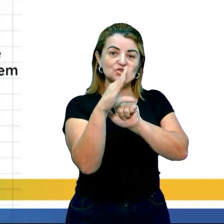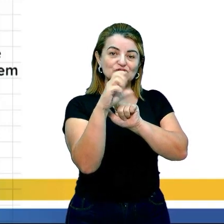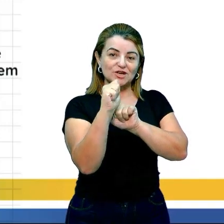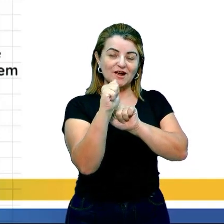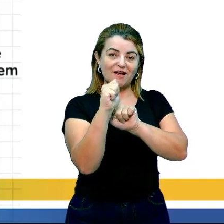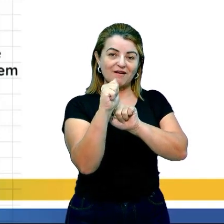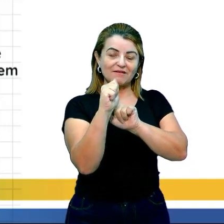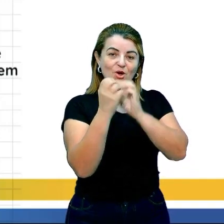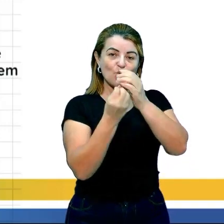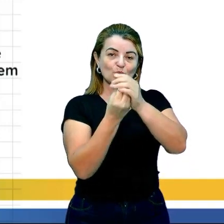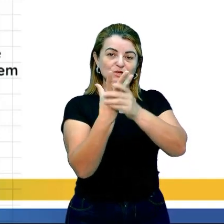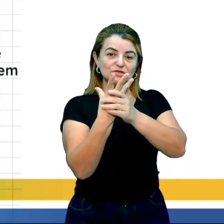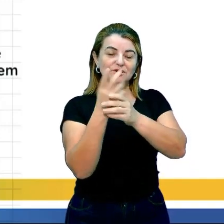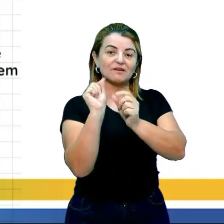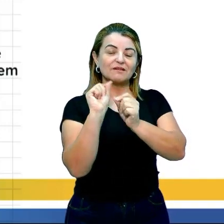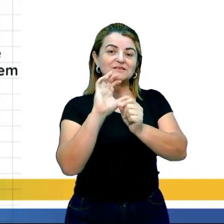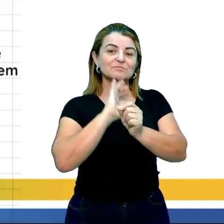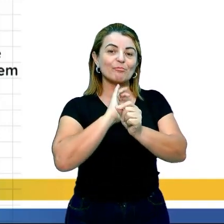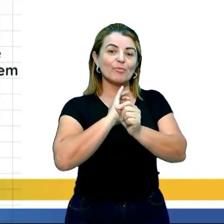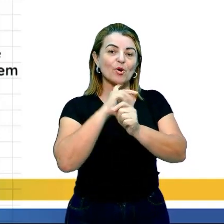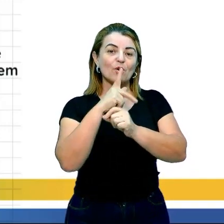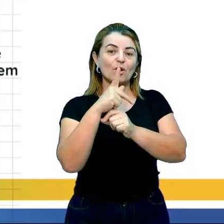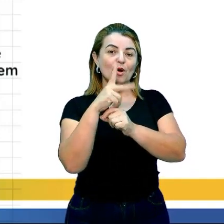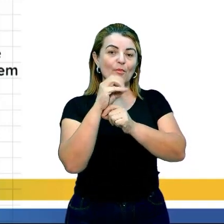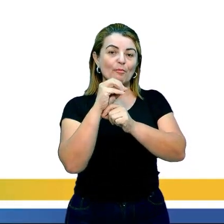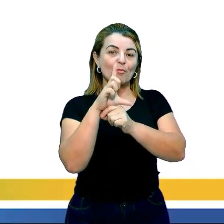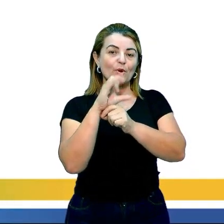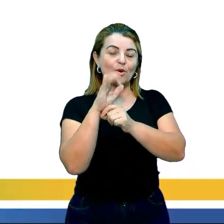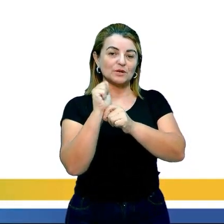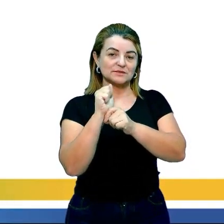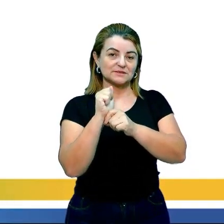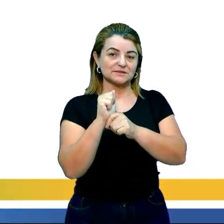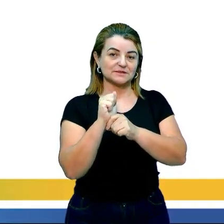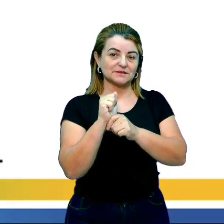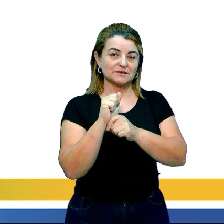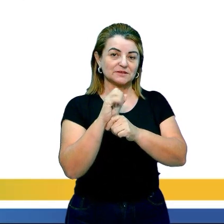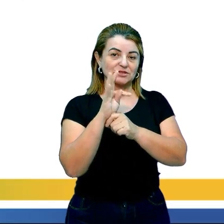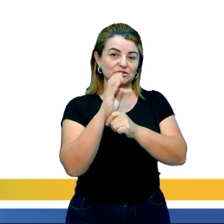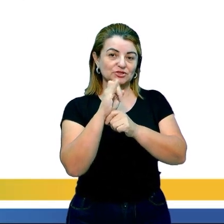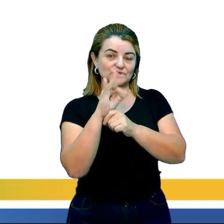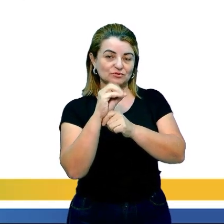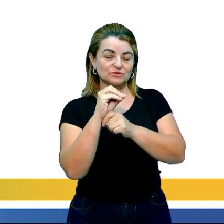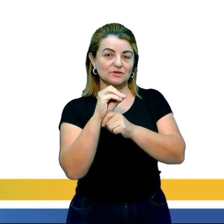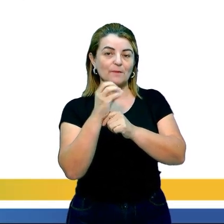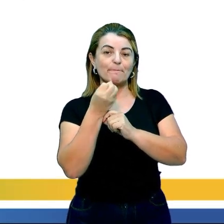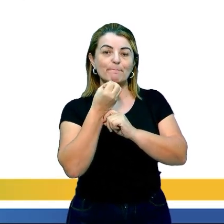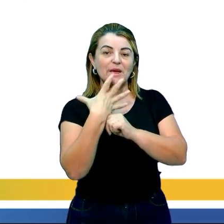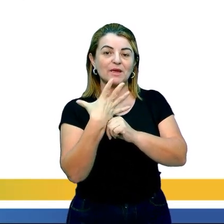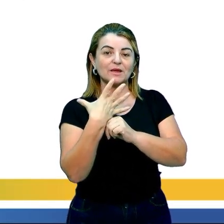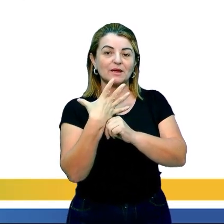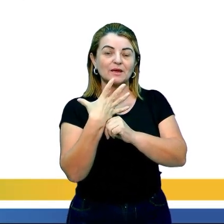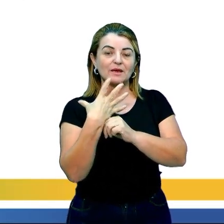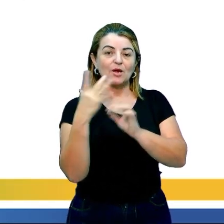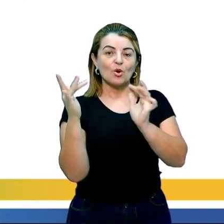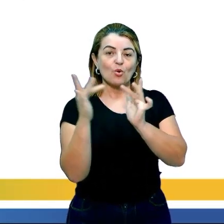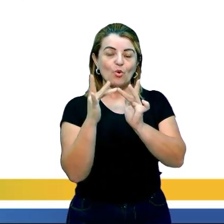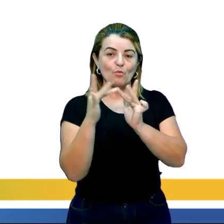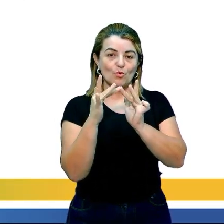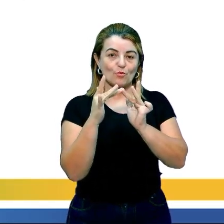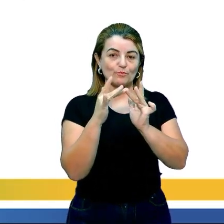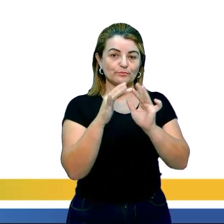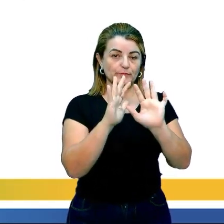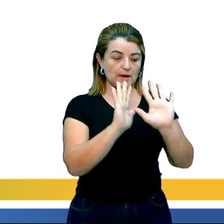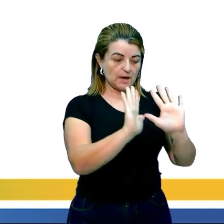né que significa cidade e ticos que significa bem comum E aí vamos falar sobre